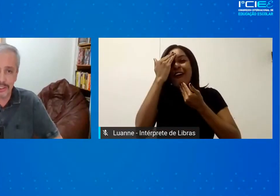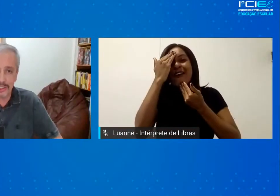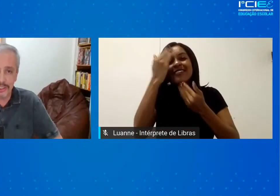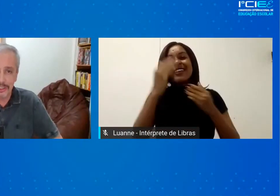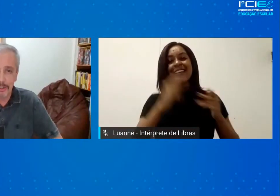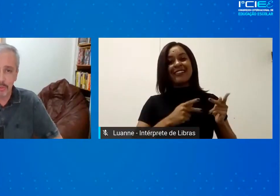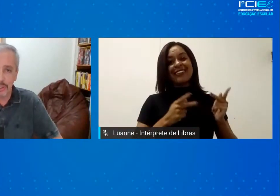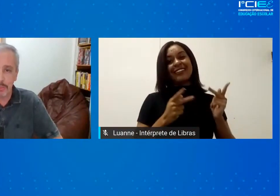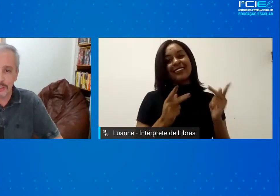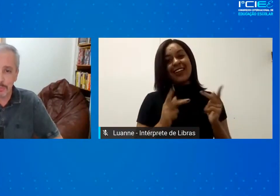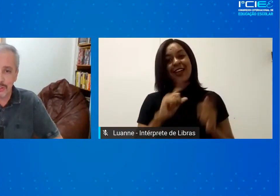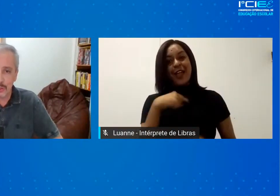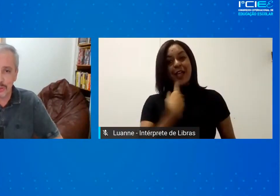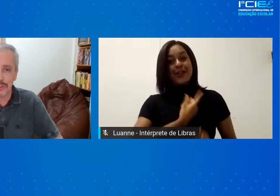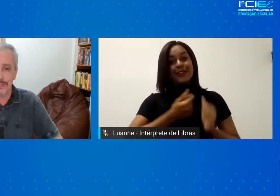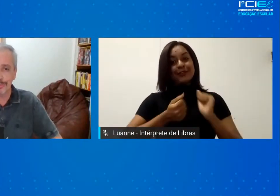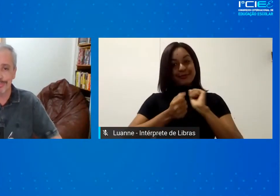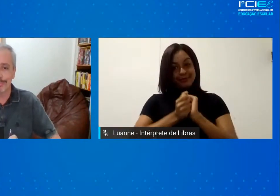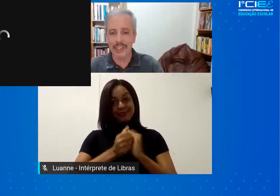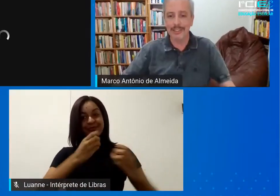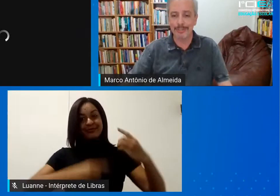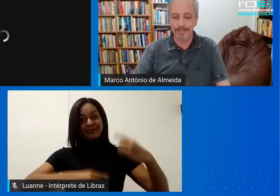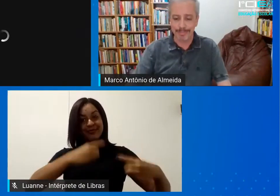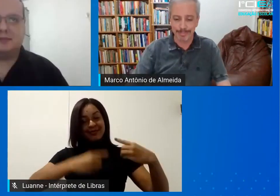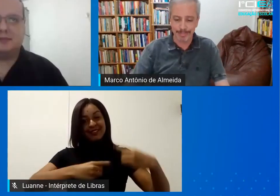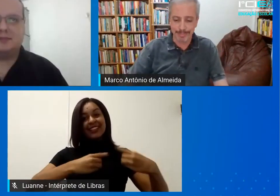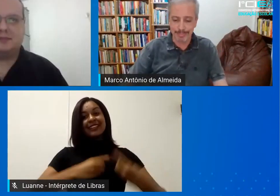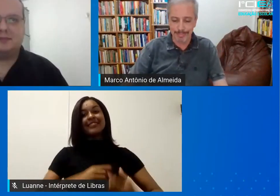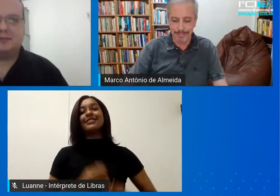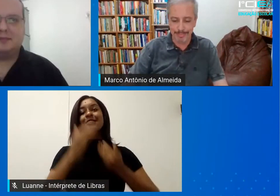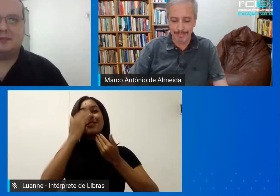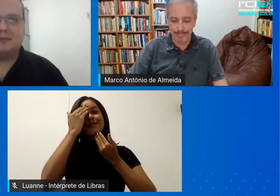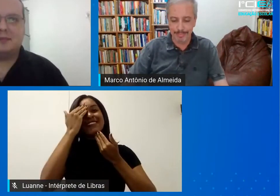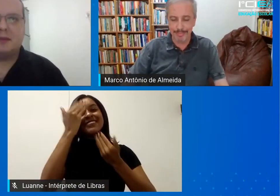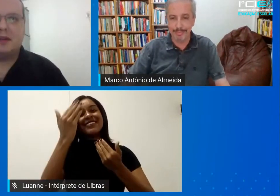ficamos aqui no debate para as instruções obrigado